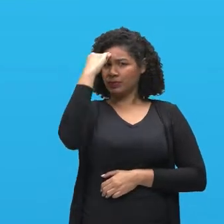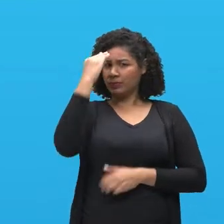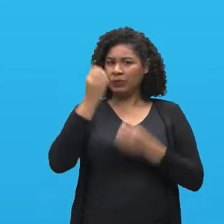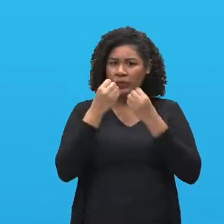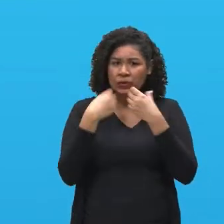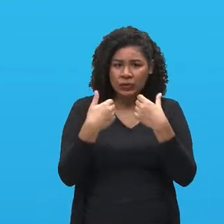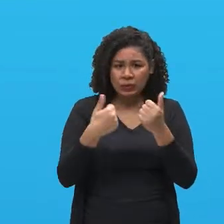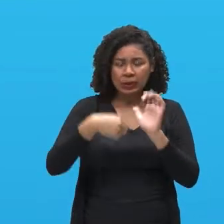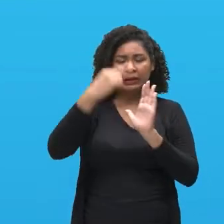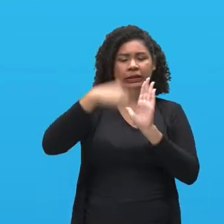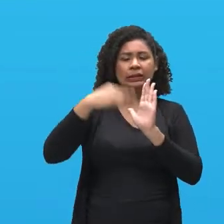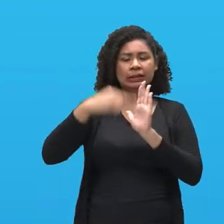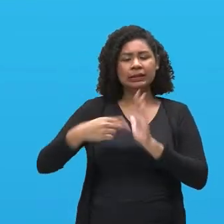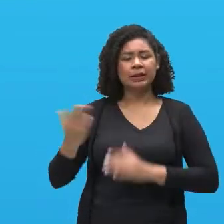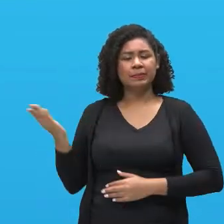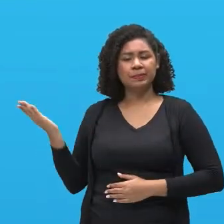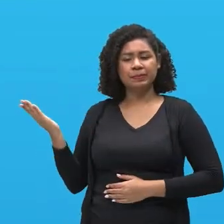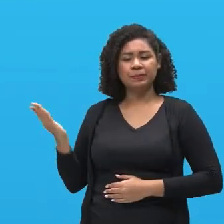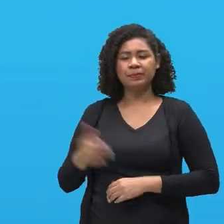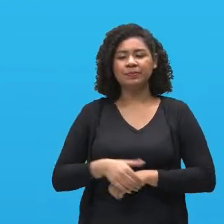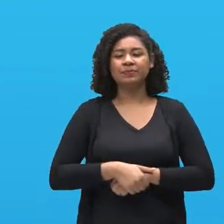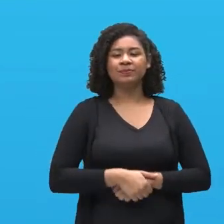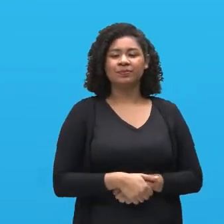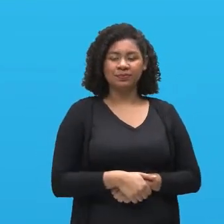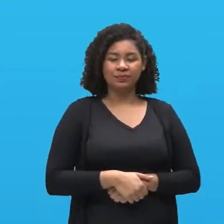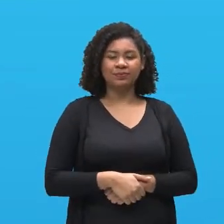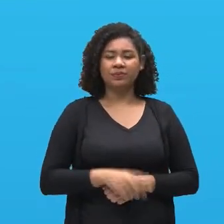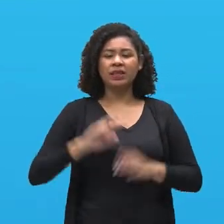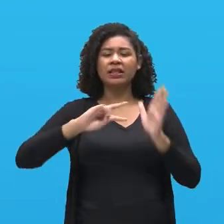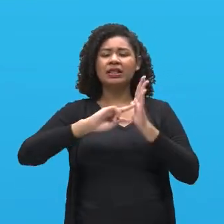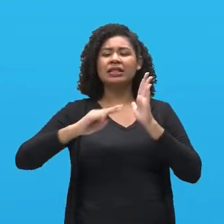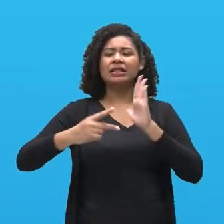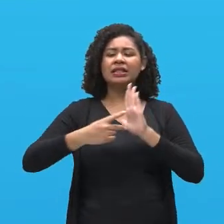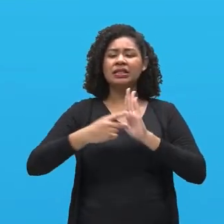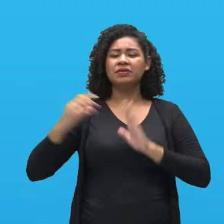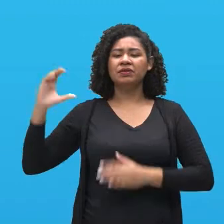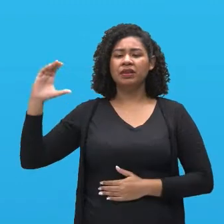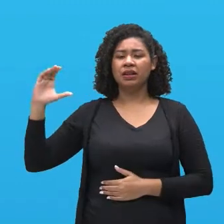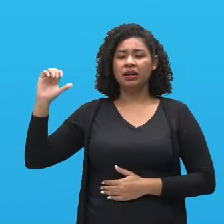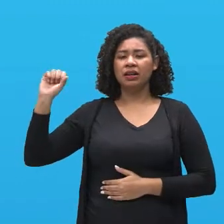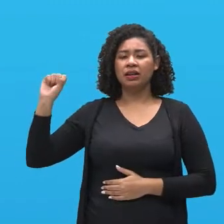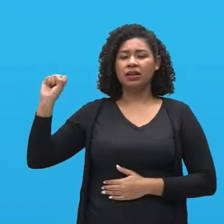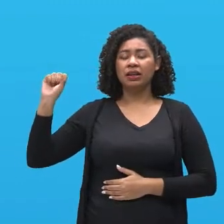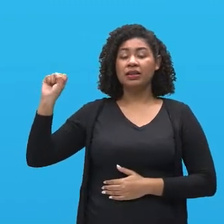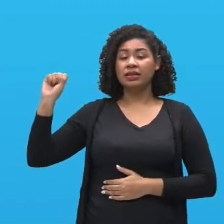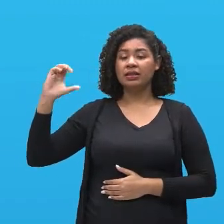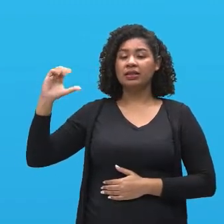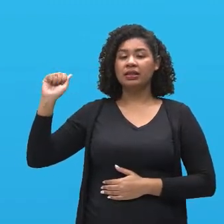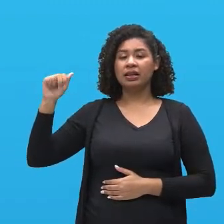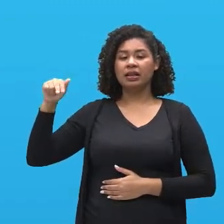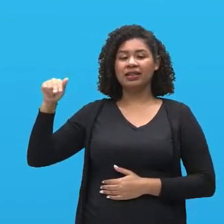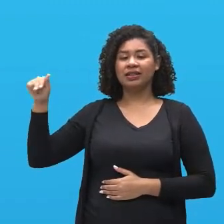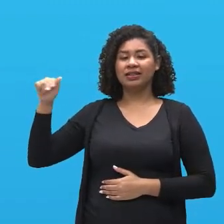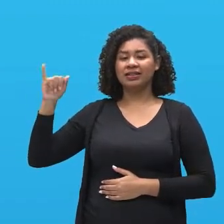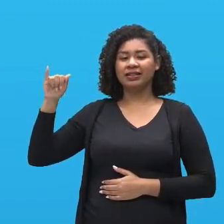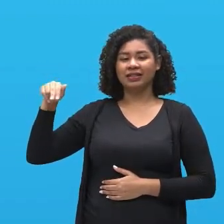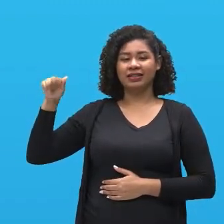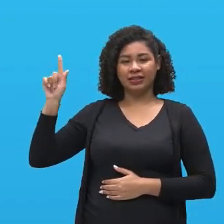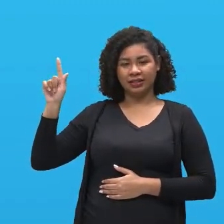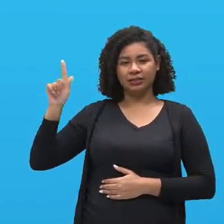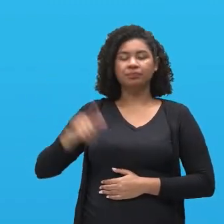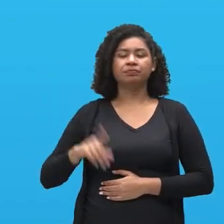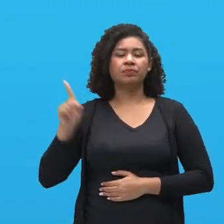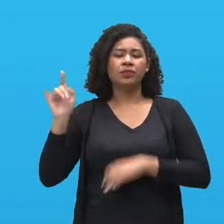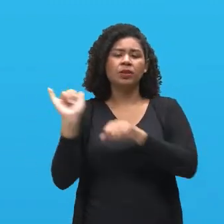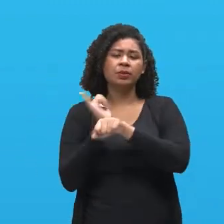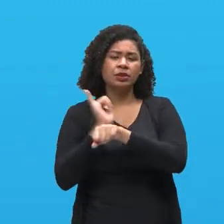para a nossa avaliação. Vamos ler junto aqui o que significa o scanning. É uma técnica de leitura em